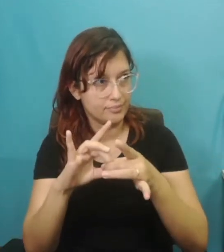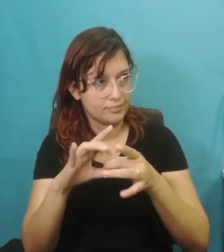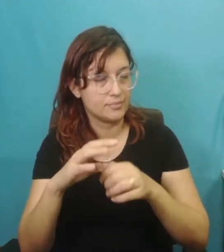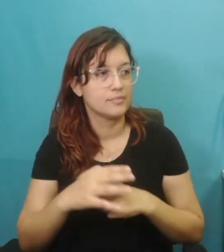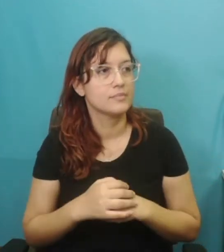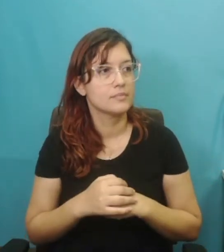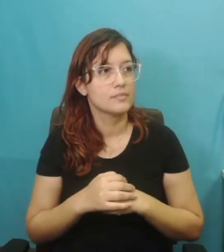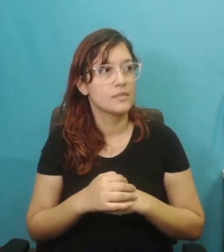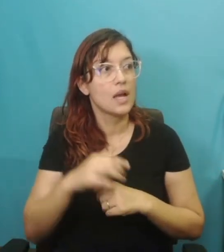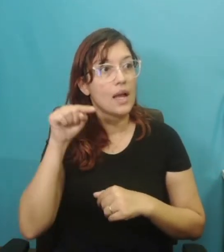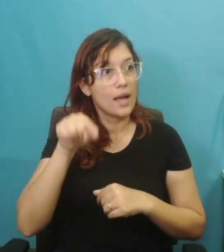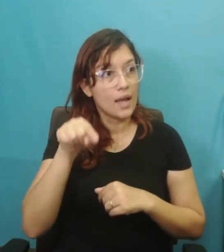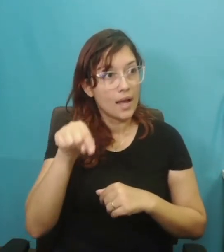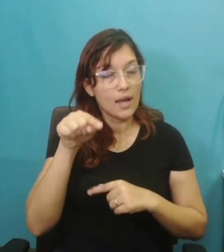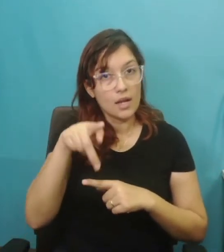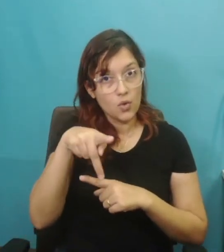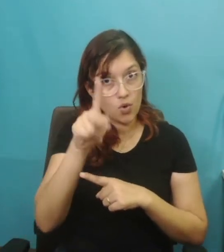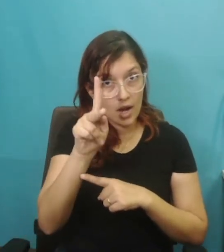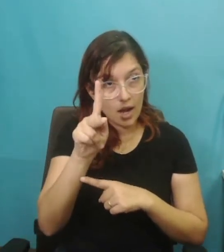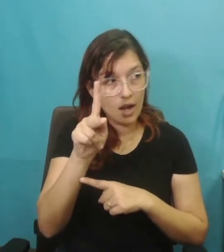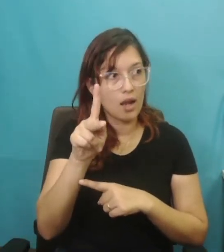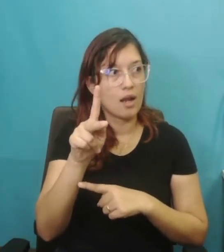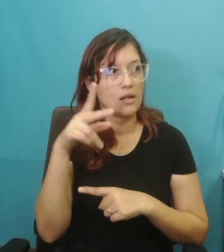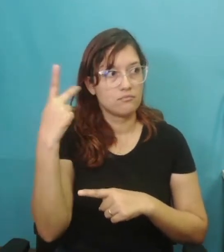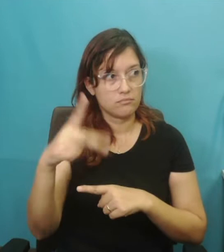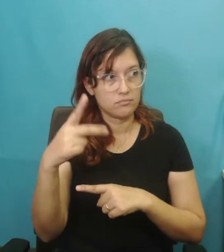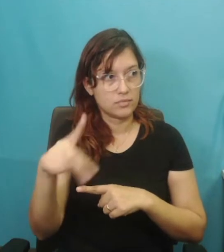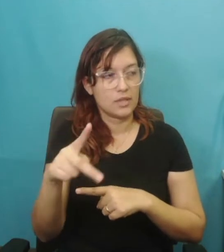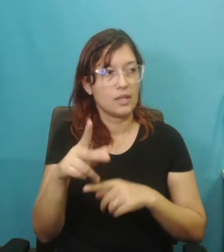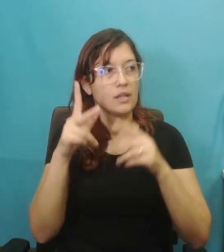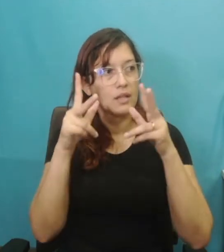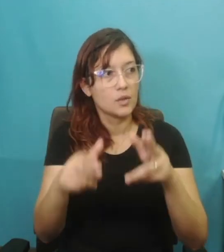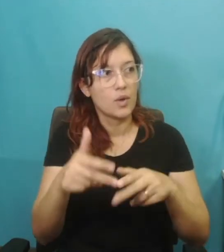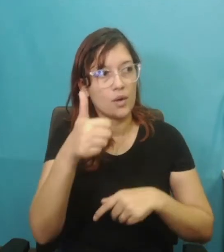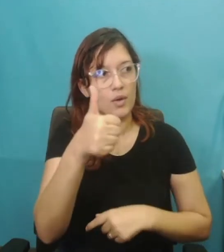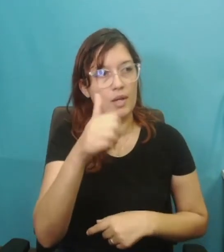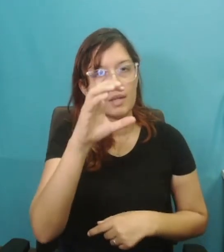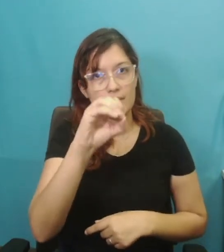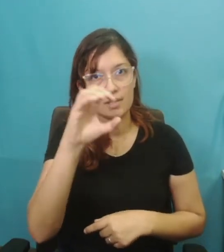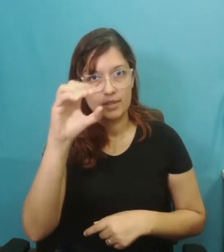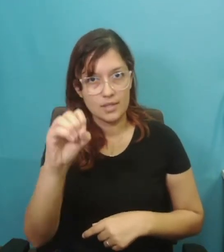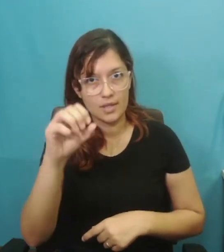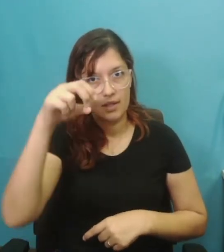E está no ponto de equilíbrio, preso a uma mola